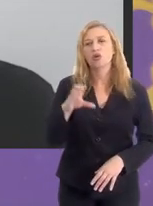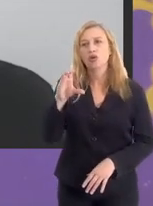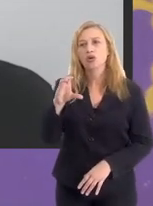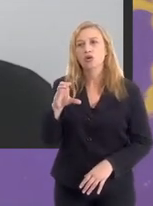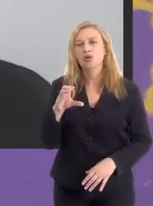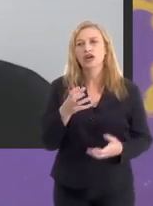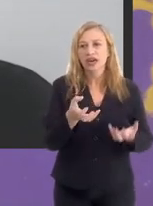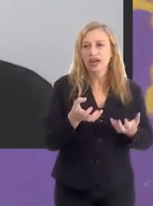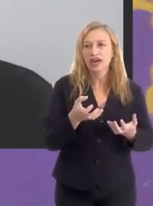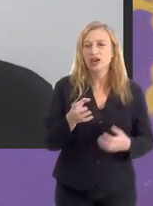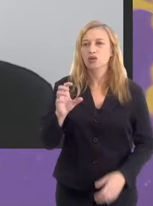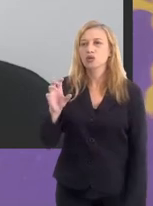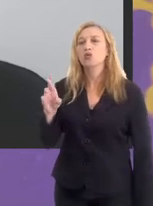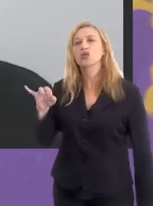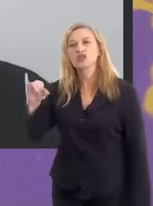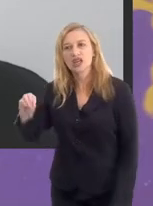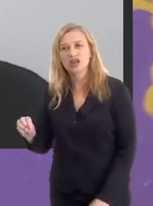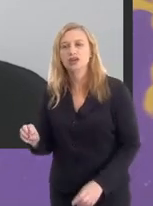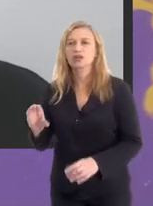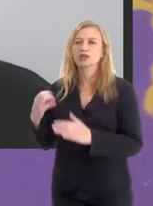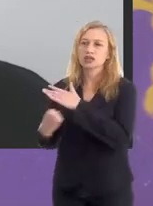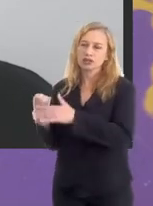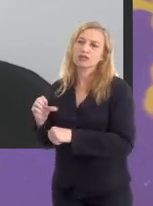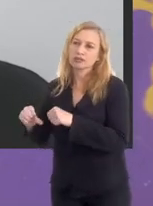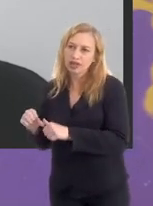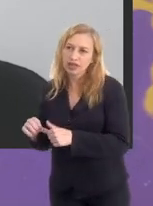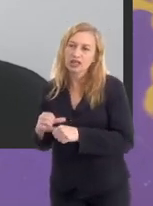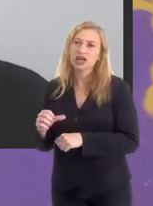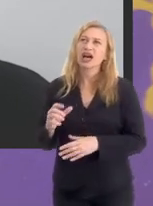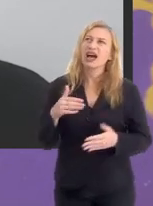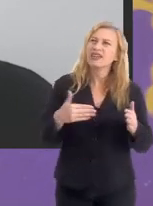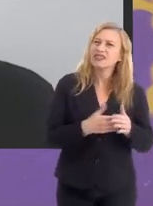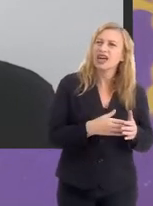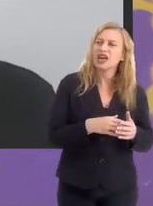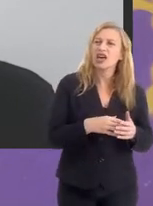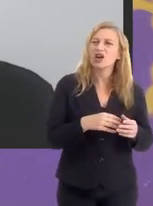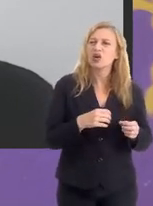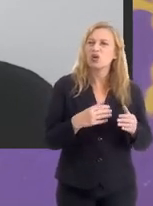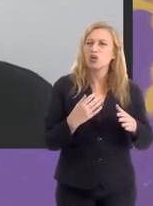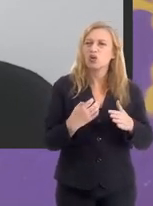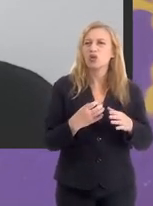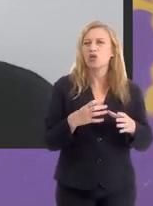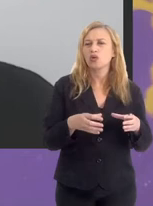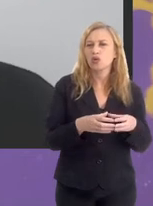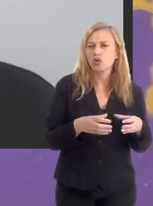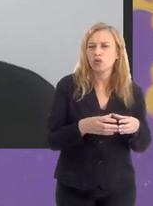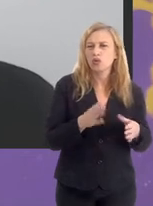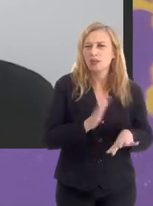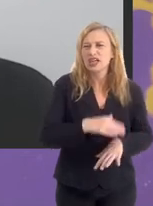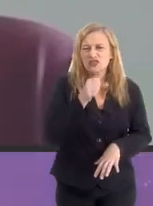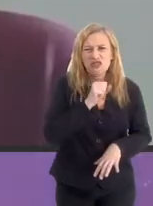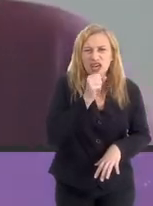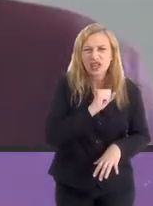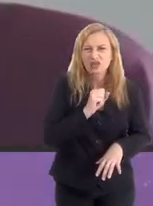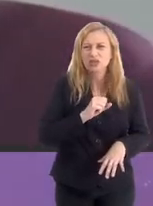Cruzeiro virou empresa até o Acredite de São João del-rei que é um dos clubes mais antigos do Brasil conseguiu